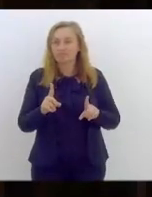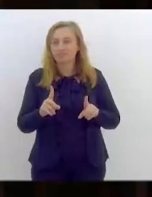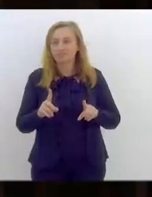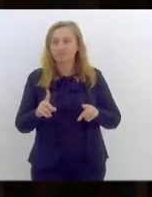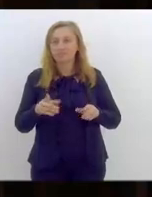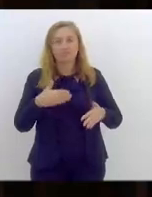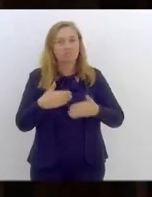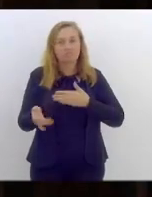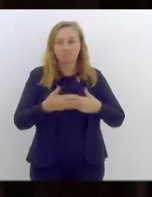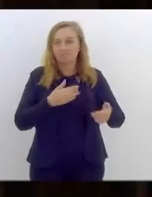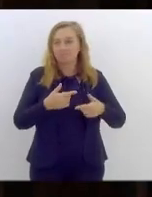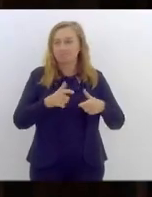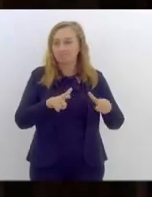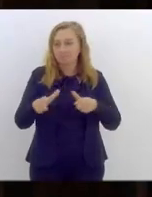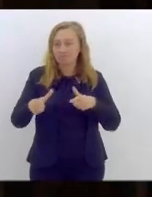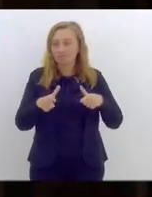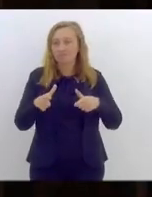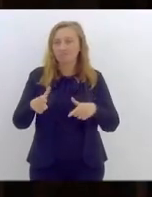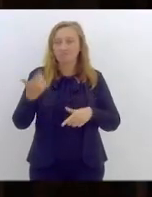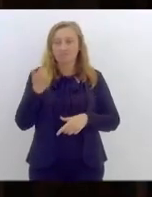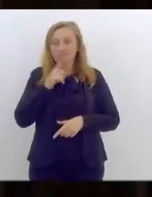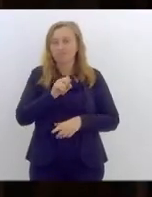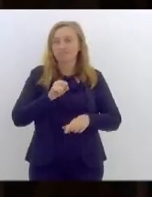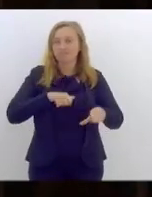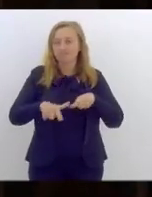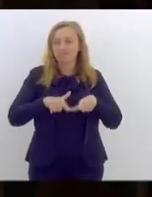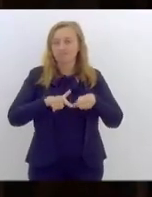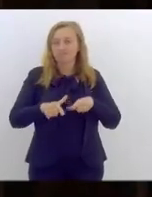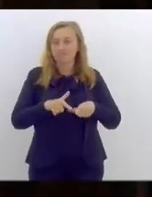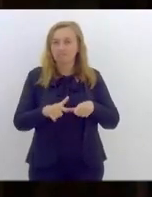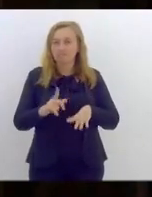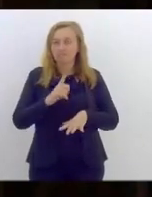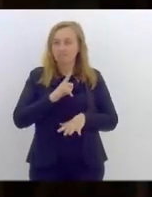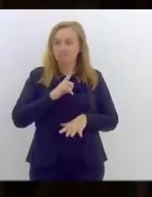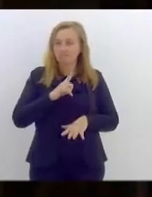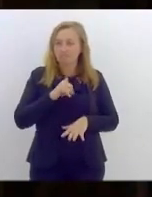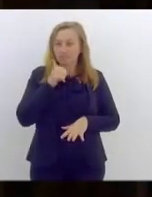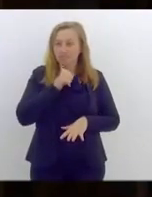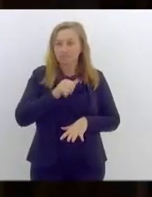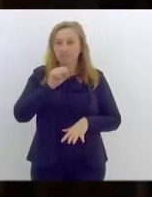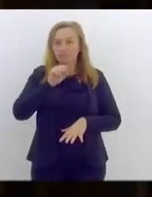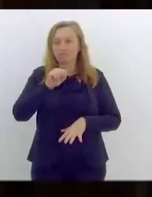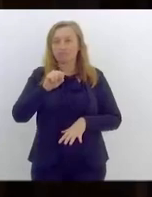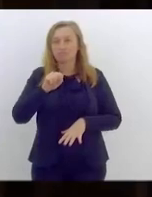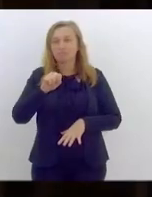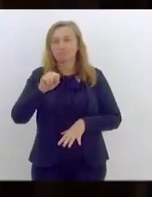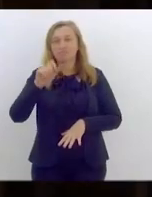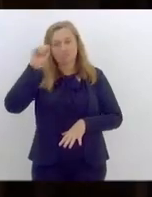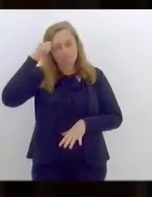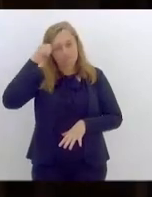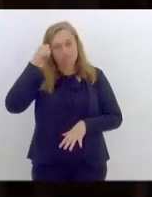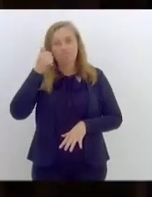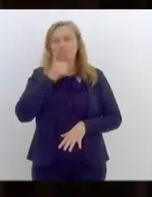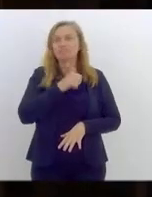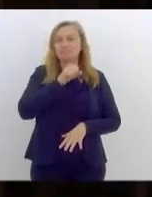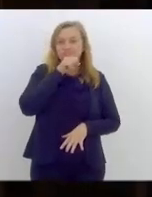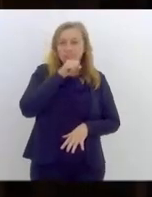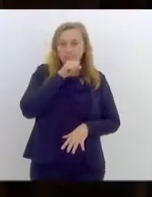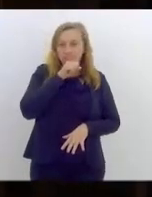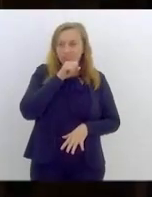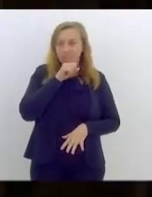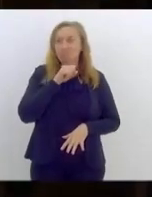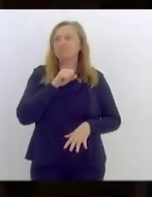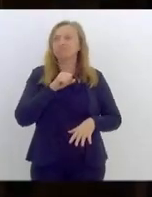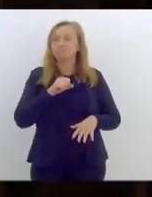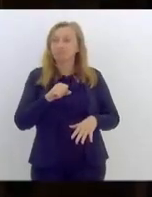onde ela esteja, que a gente consiga trabalhar para colocar nós, mulheres negras, mães, nós que movemos as